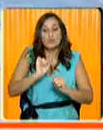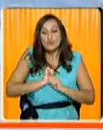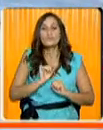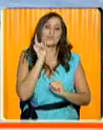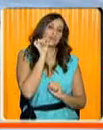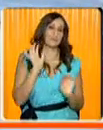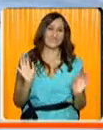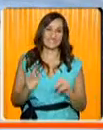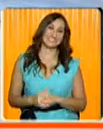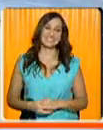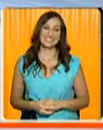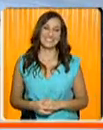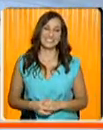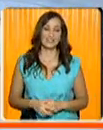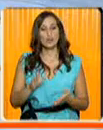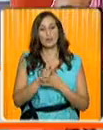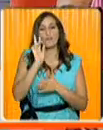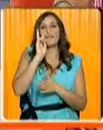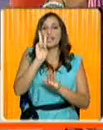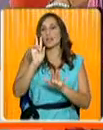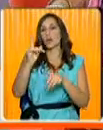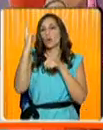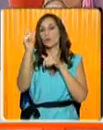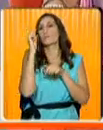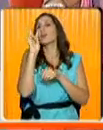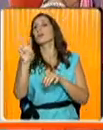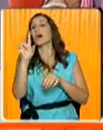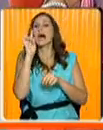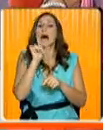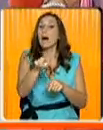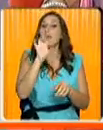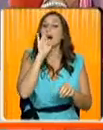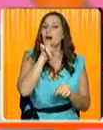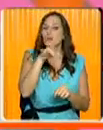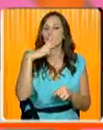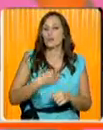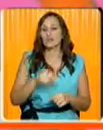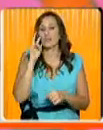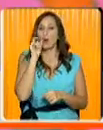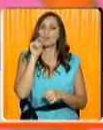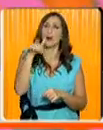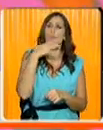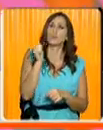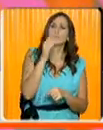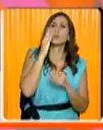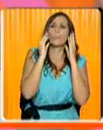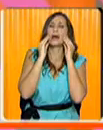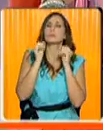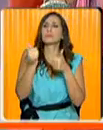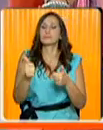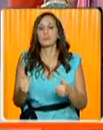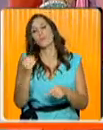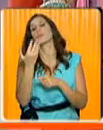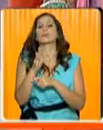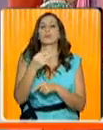Os nossos. De ver. Ah, ver. Estou a falar de ver. Ah, de ver. Ah, tu gostas de olhar... Em certos homens, acho que fica bem. Uma fica barba bem, dois, por